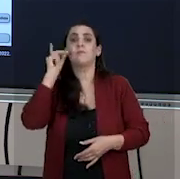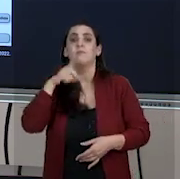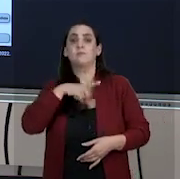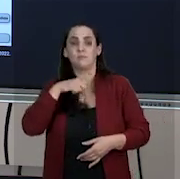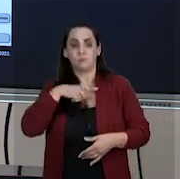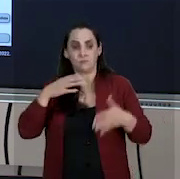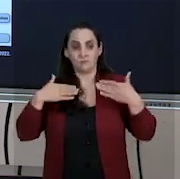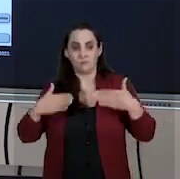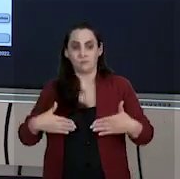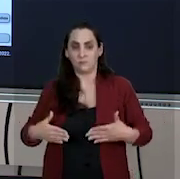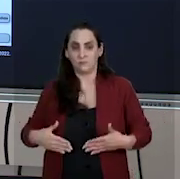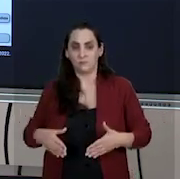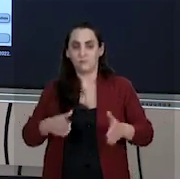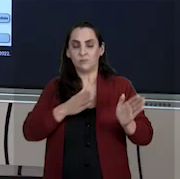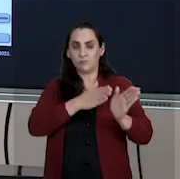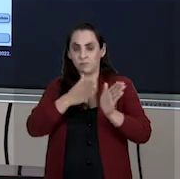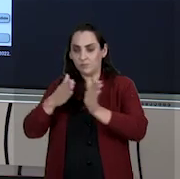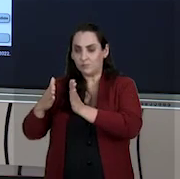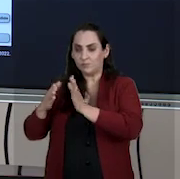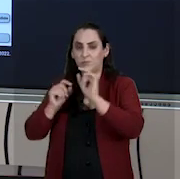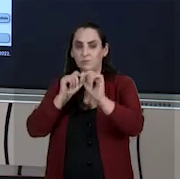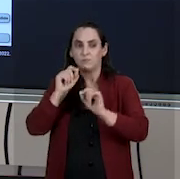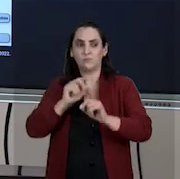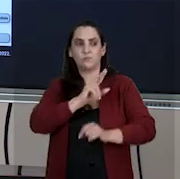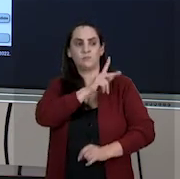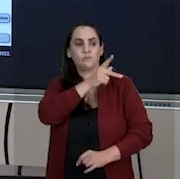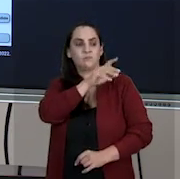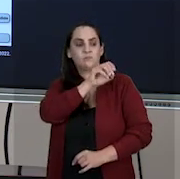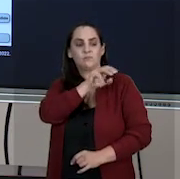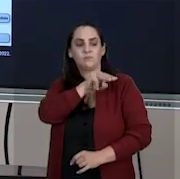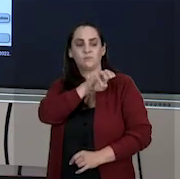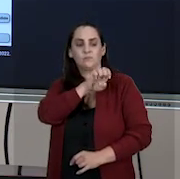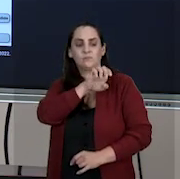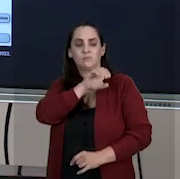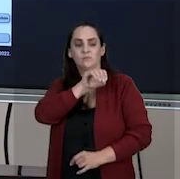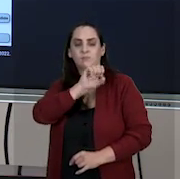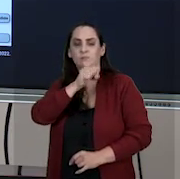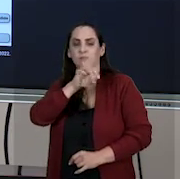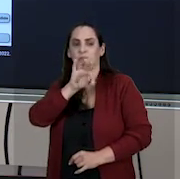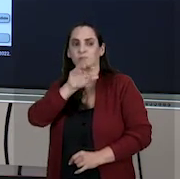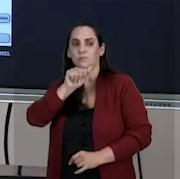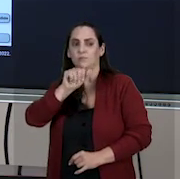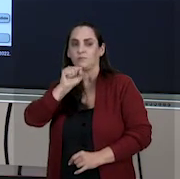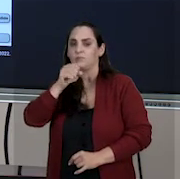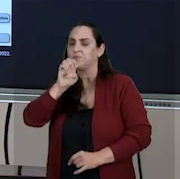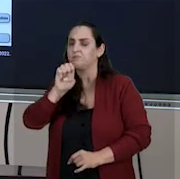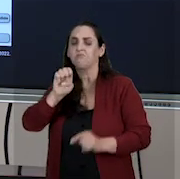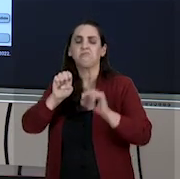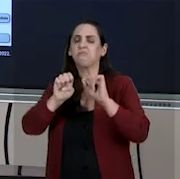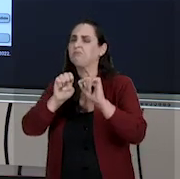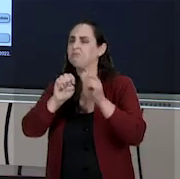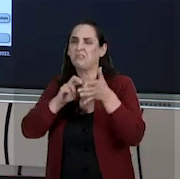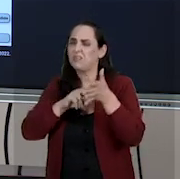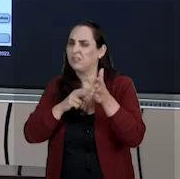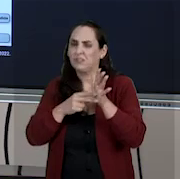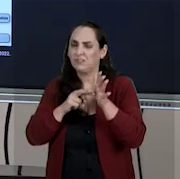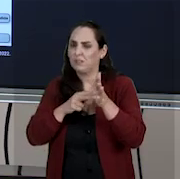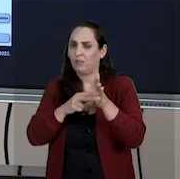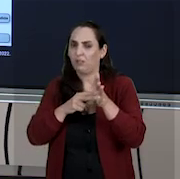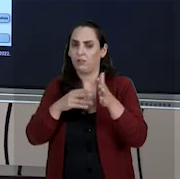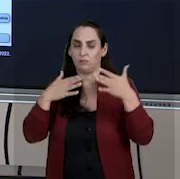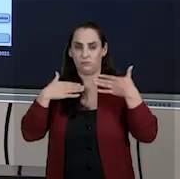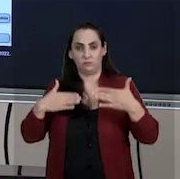do nosso corpo um processo chamado de homeostase. O que é a homeostase? O nosso corpo, ele tende